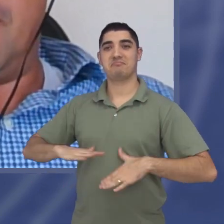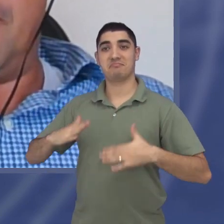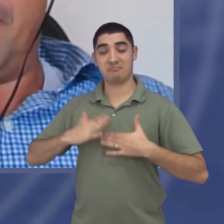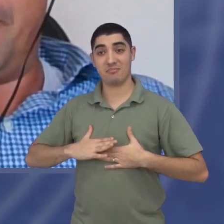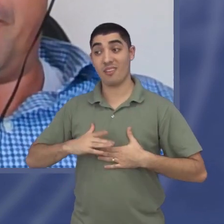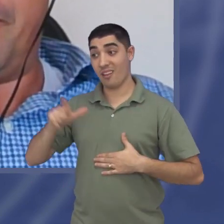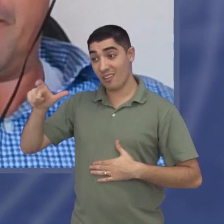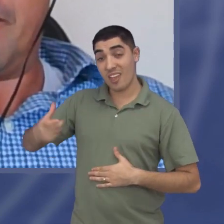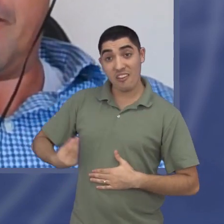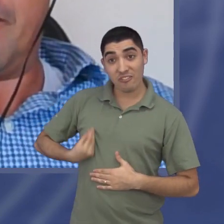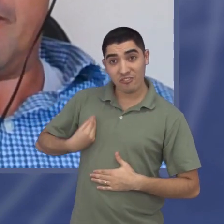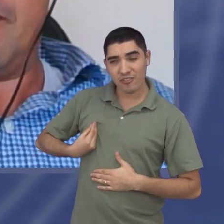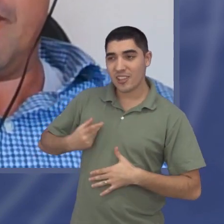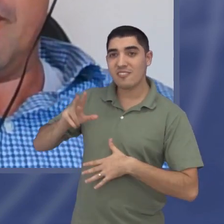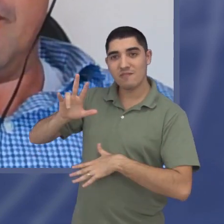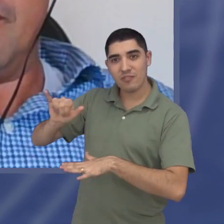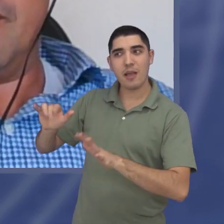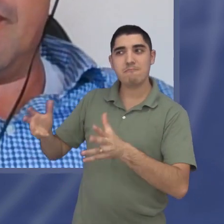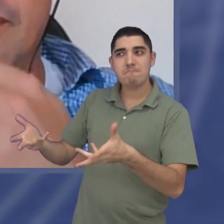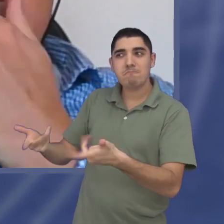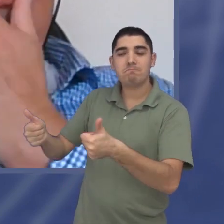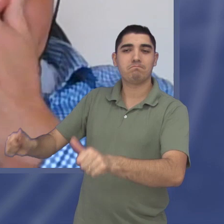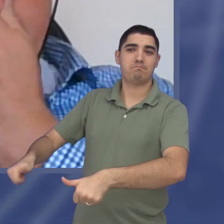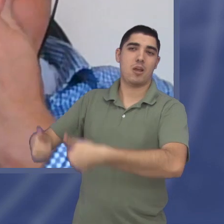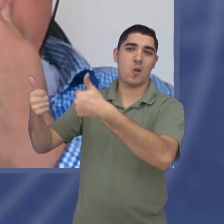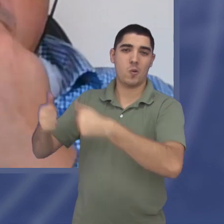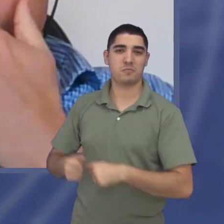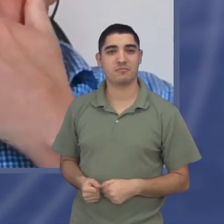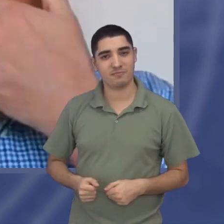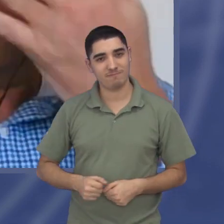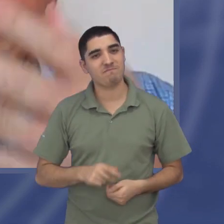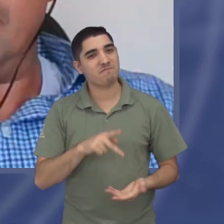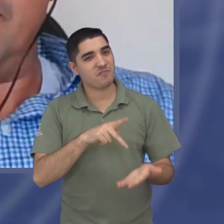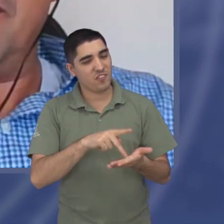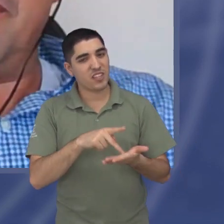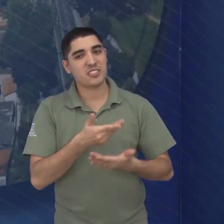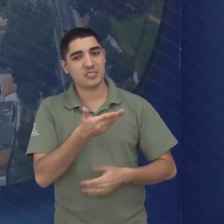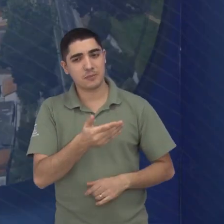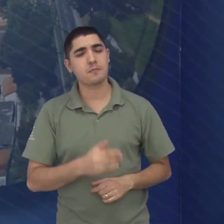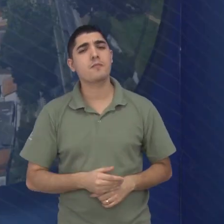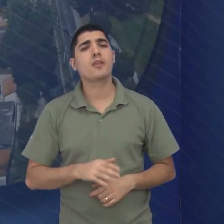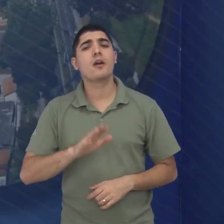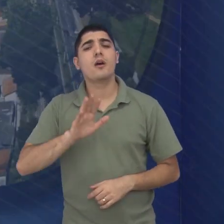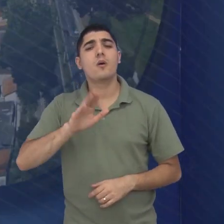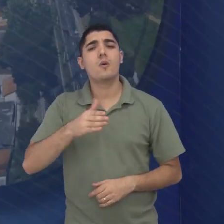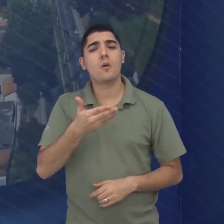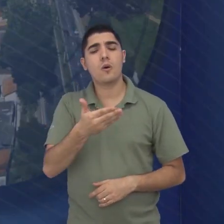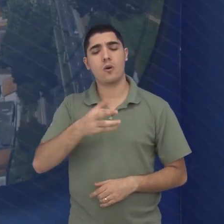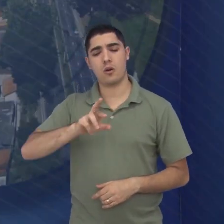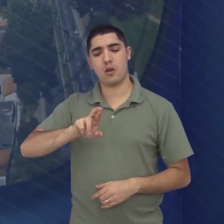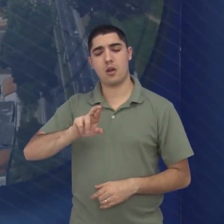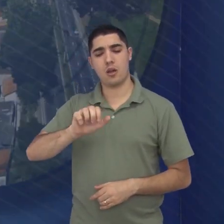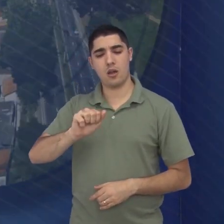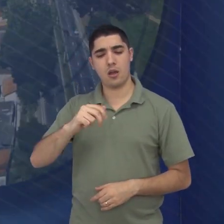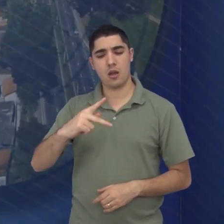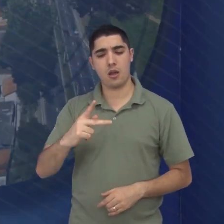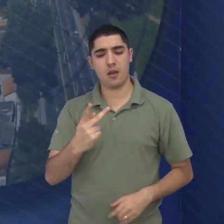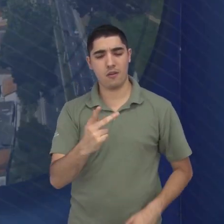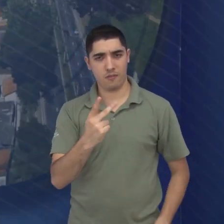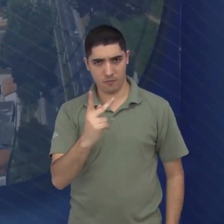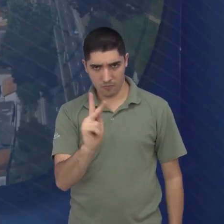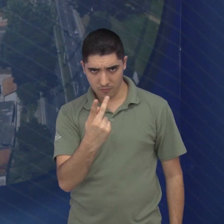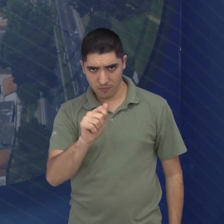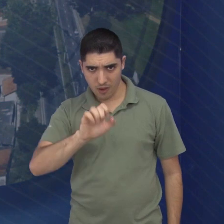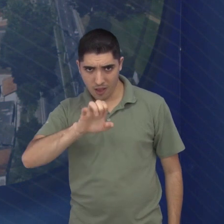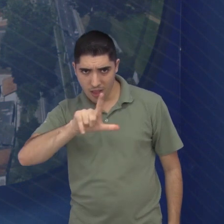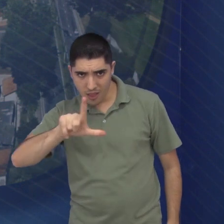vida. Sem dúvida. Aí, Rafaela, trazendo também para os outros pontos da vida, né? A gente